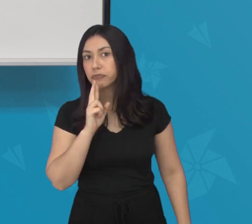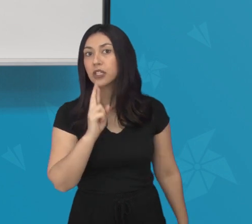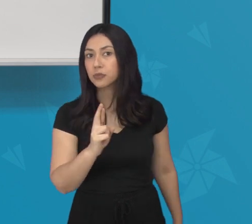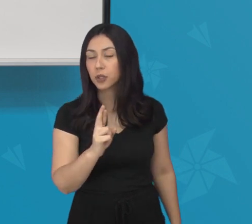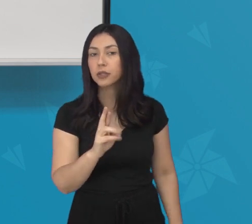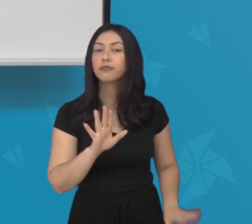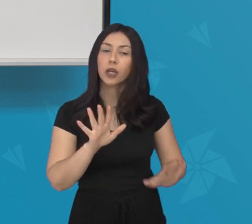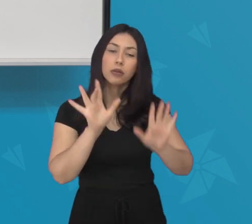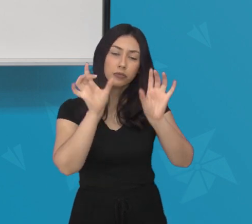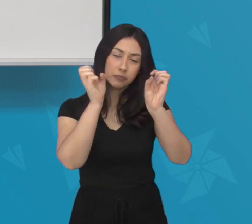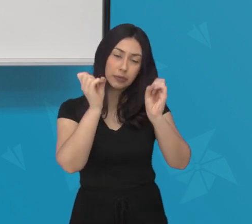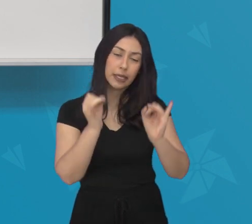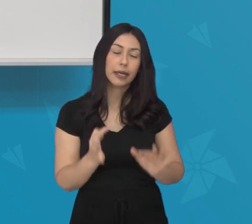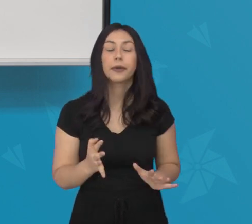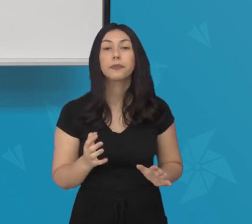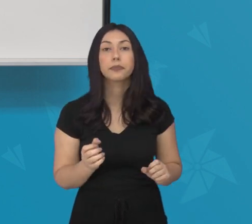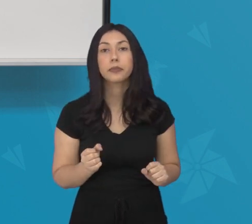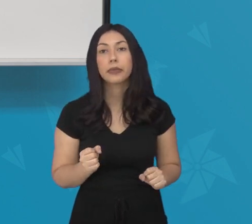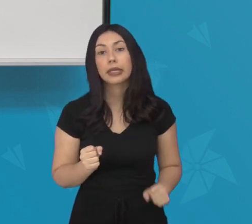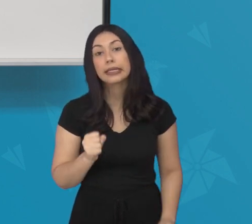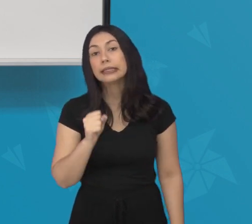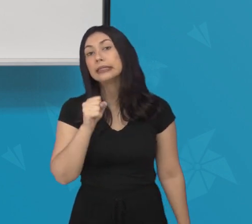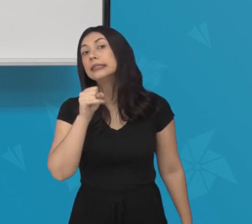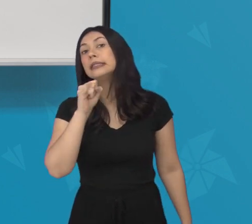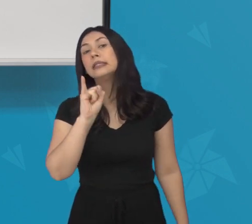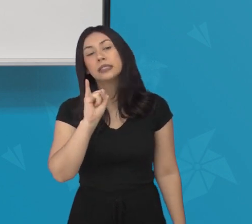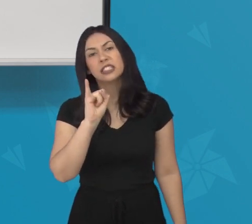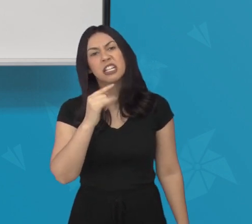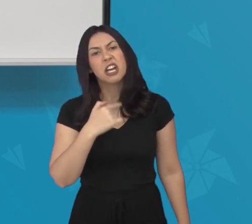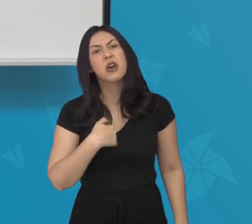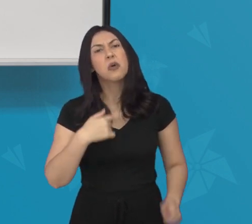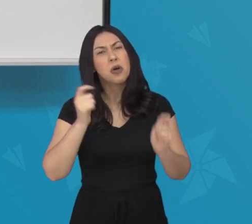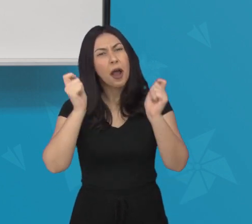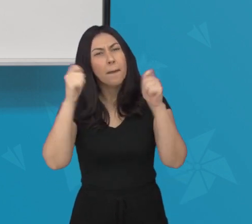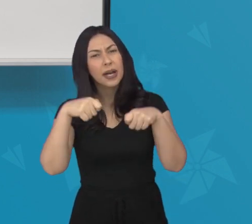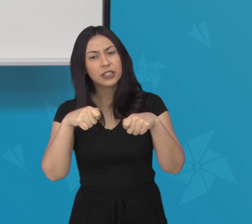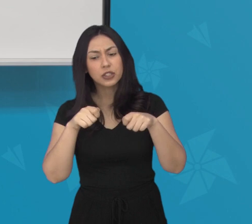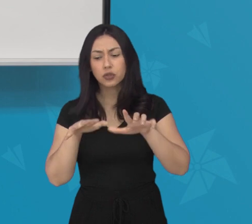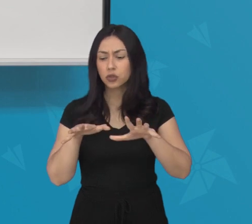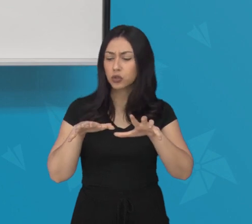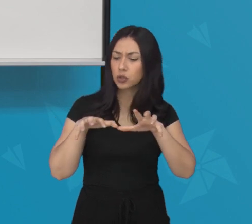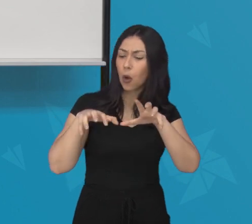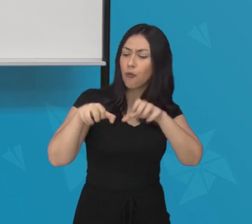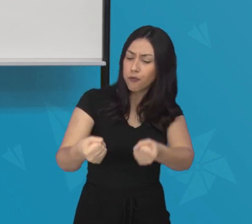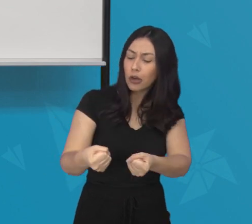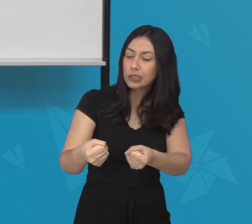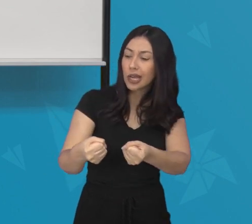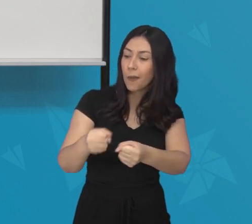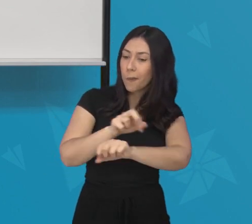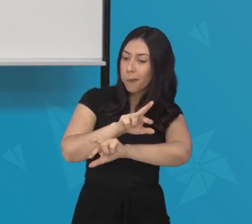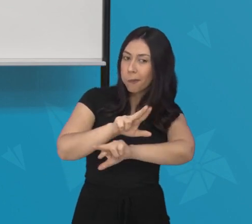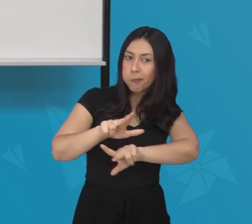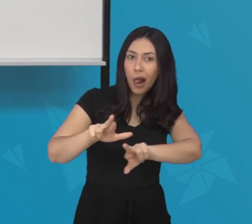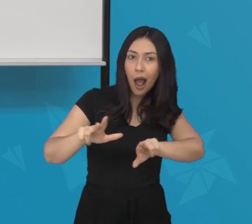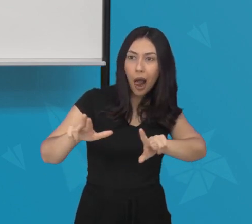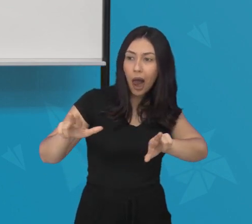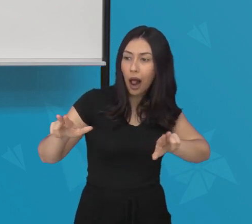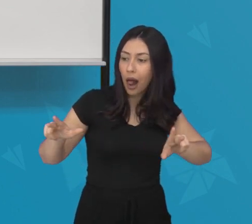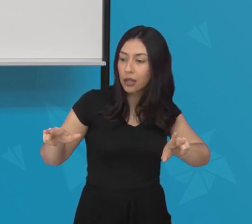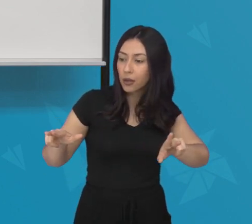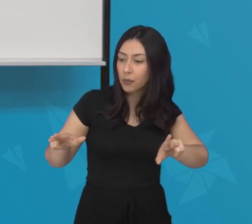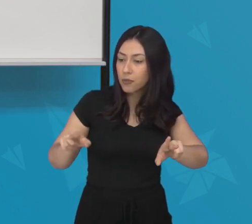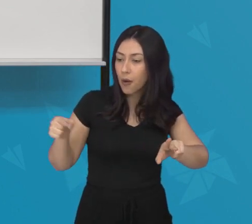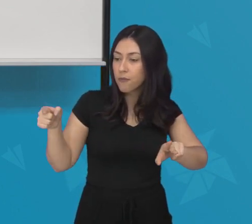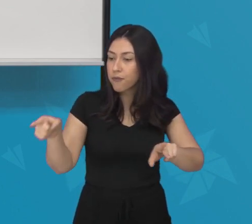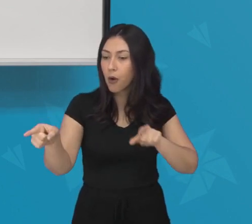em miúdos para vocês. Se eu pudesse juntar todas as forças que atuam sobre um corpo e substituir essas forças